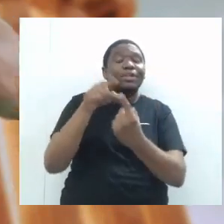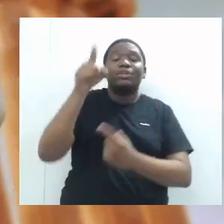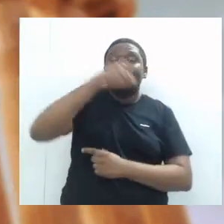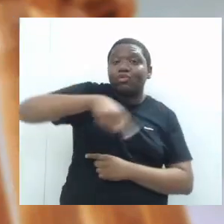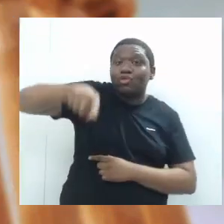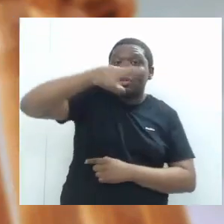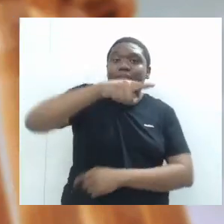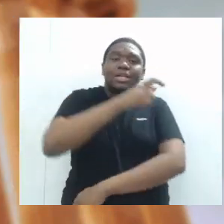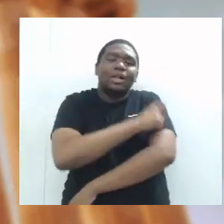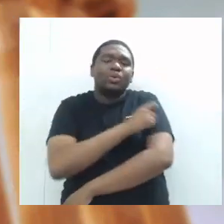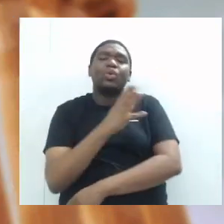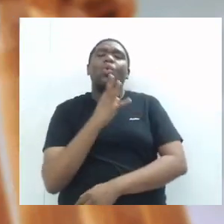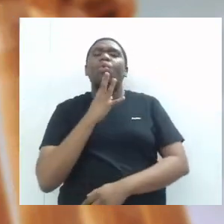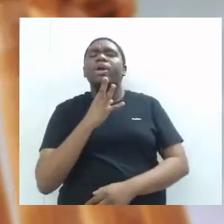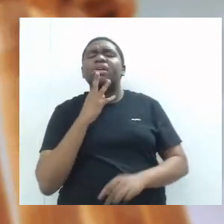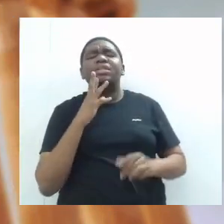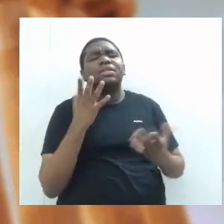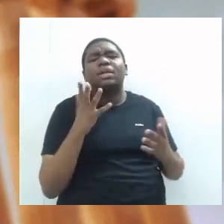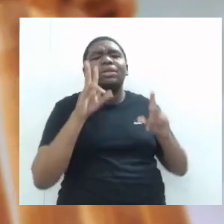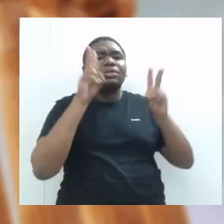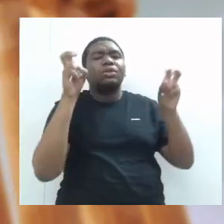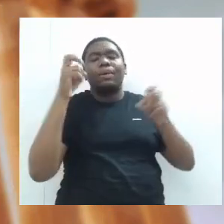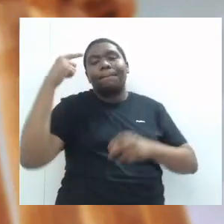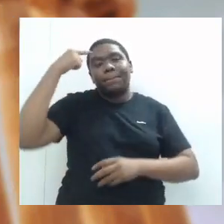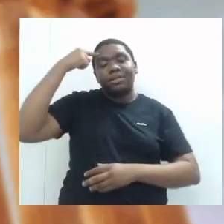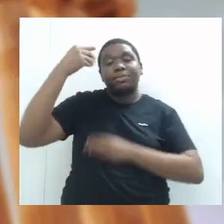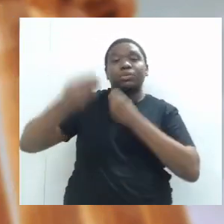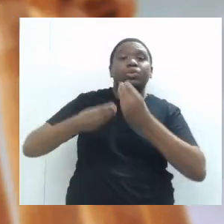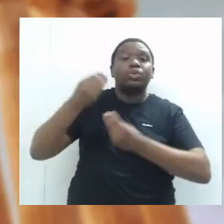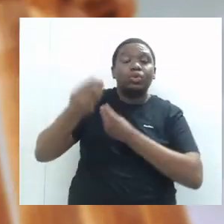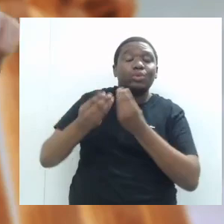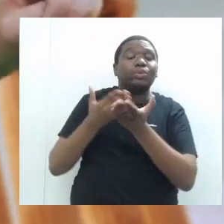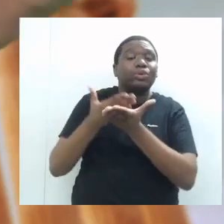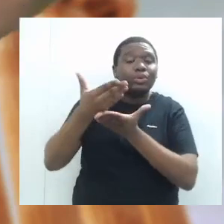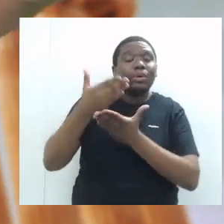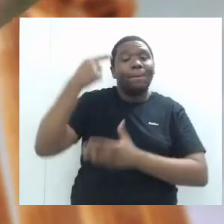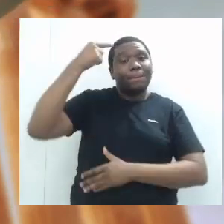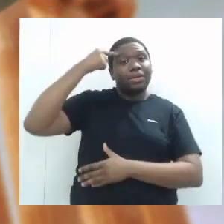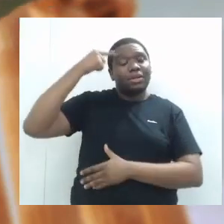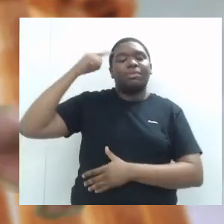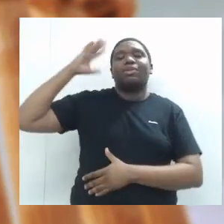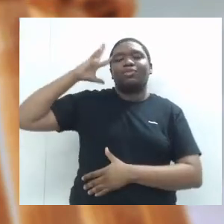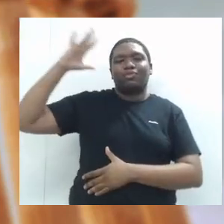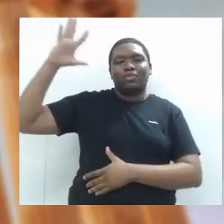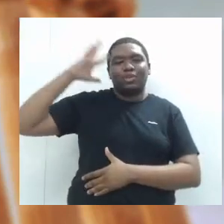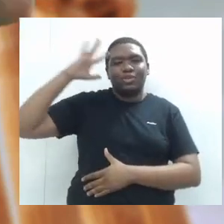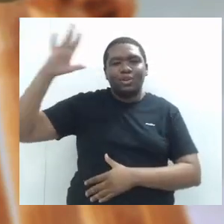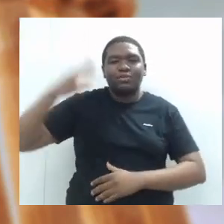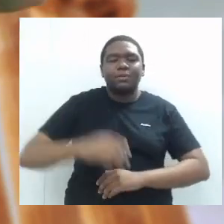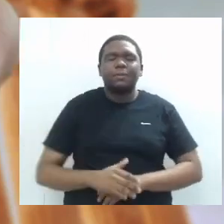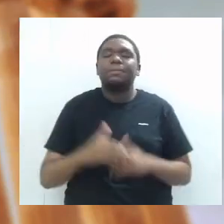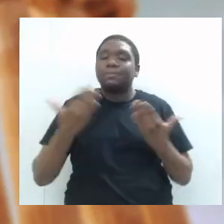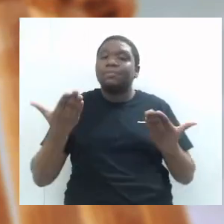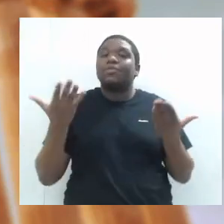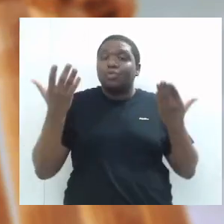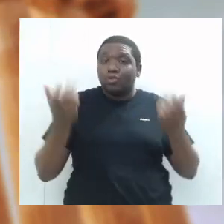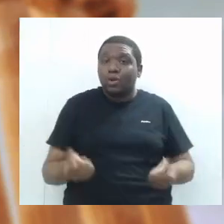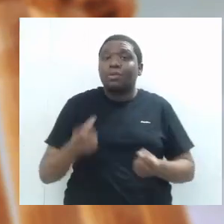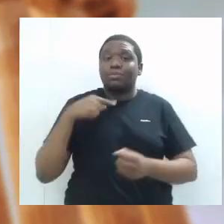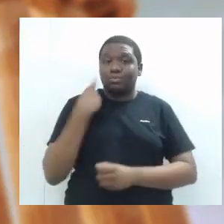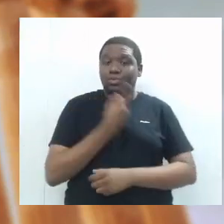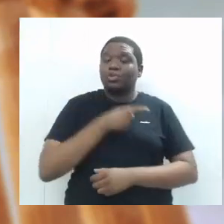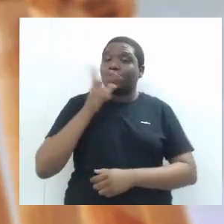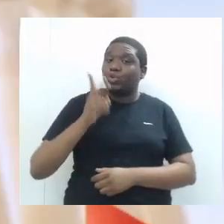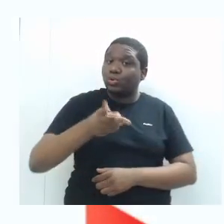a questão do pensamento e a introdução do pensamento filosófico. E vamos continuar aqui.